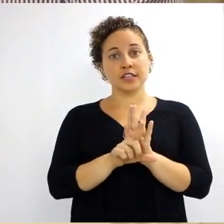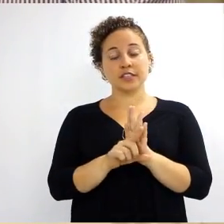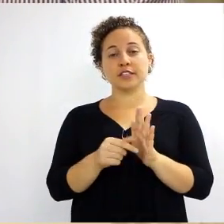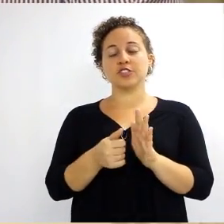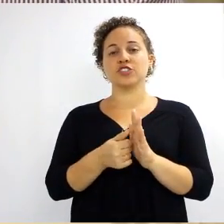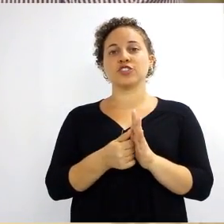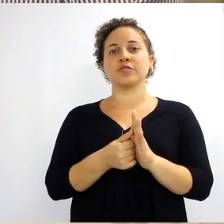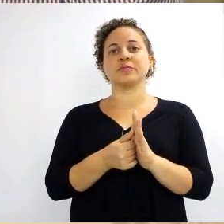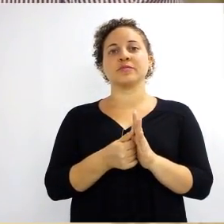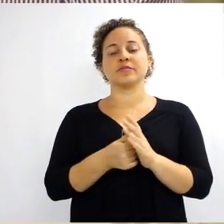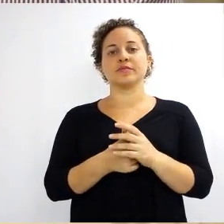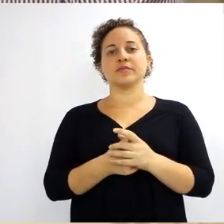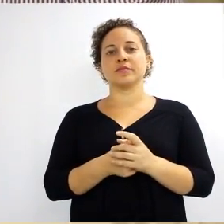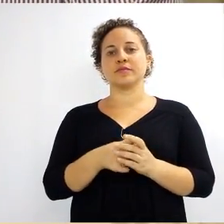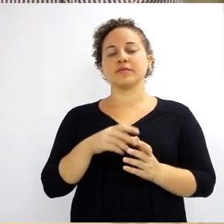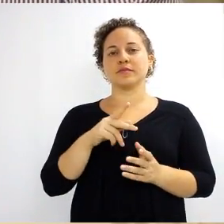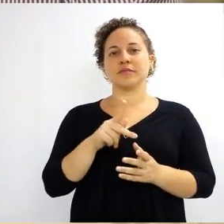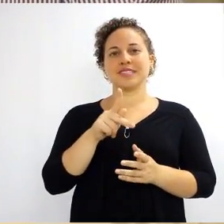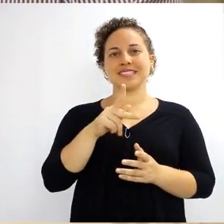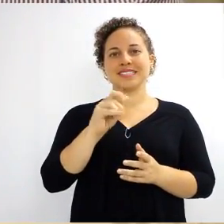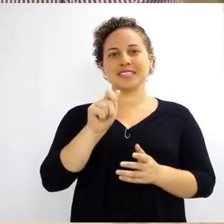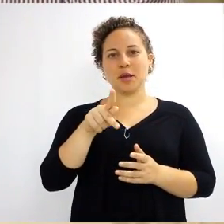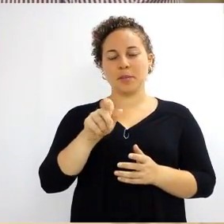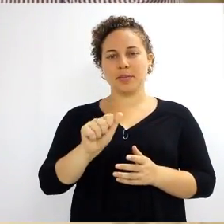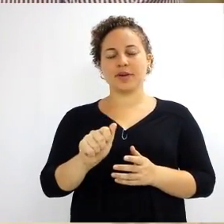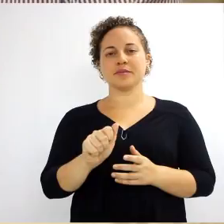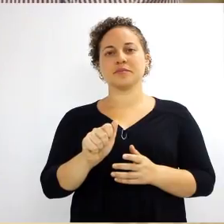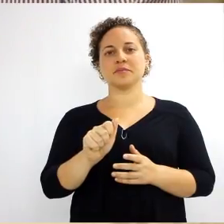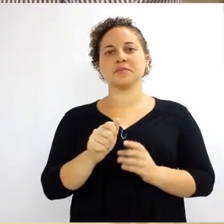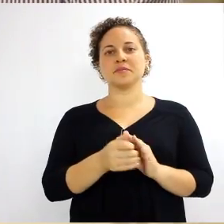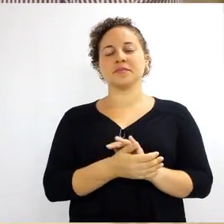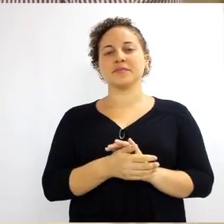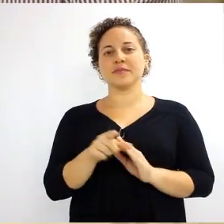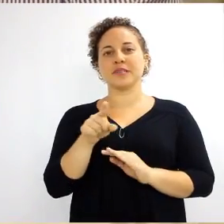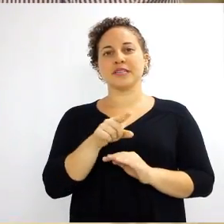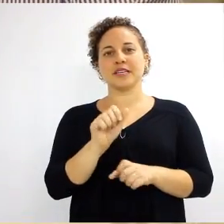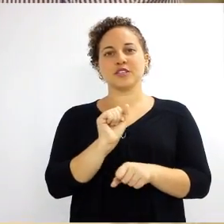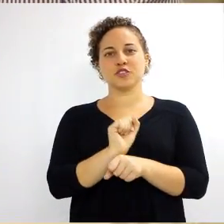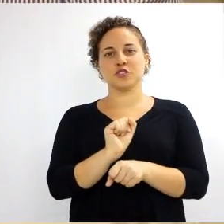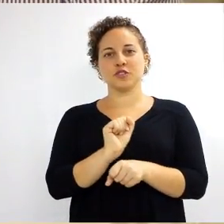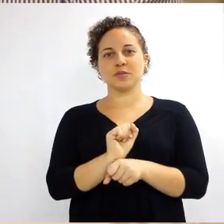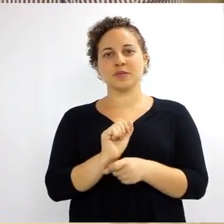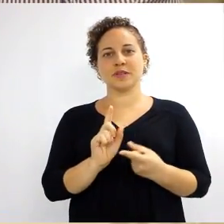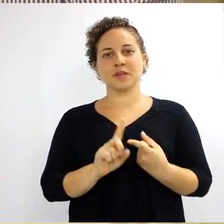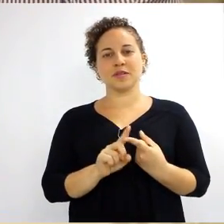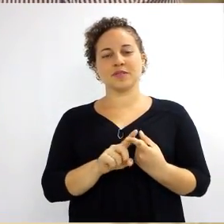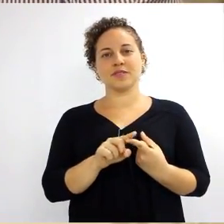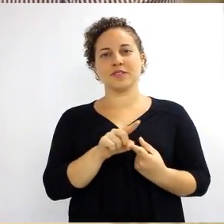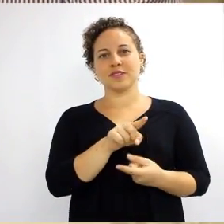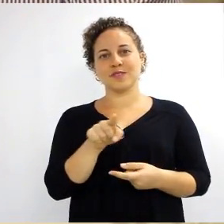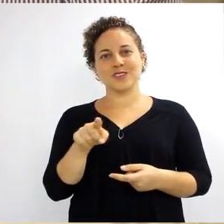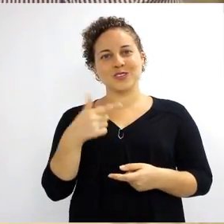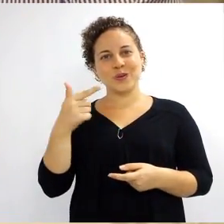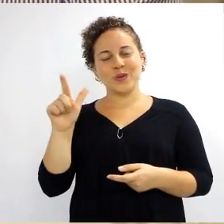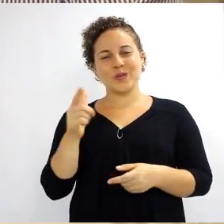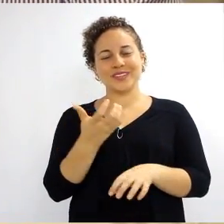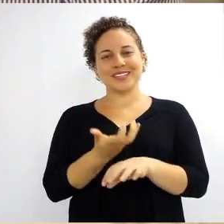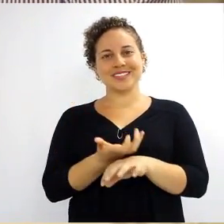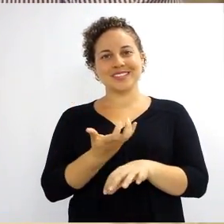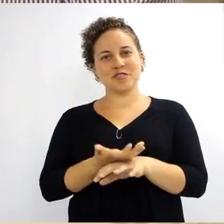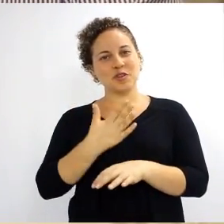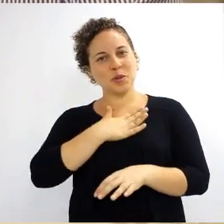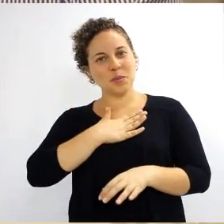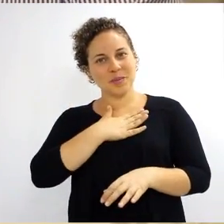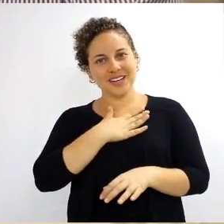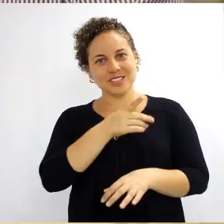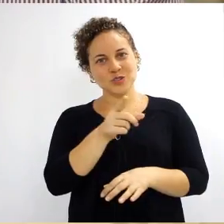as leis citadas também. E aguardo vê-los em outra disciplina. Foi um prazer